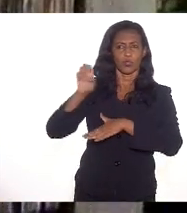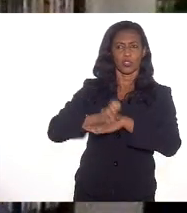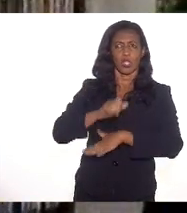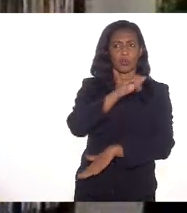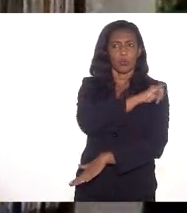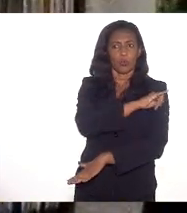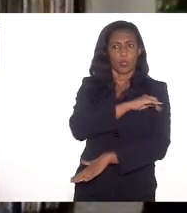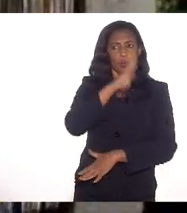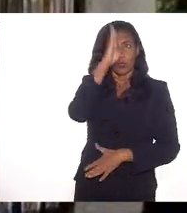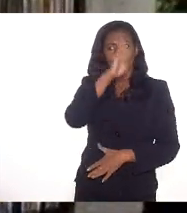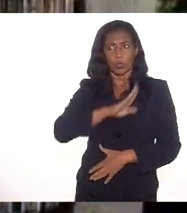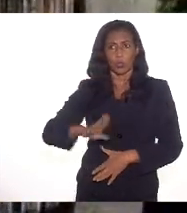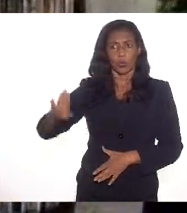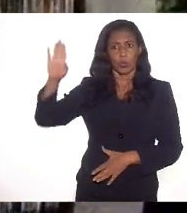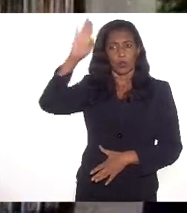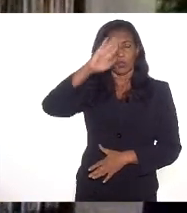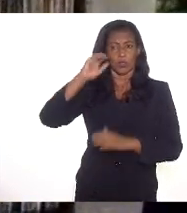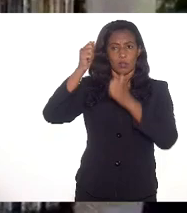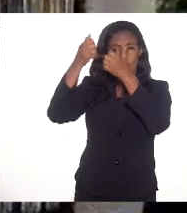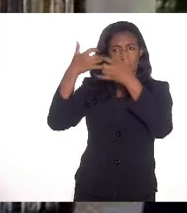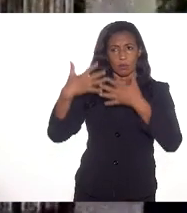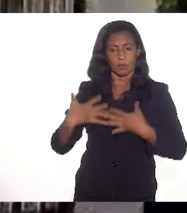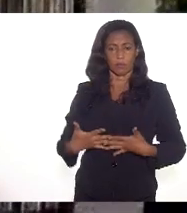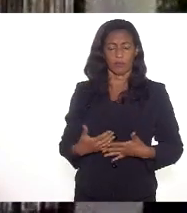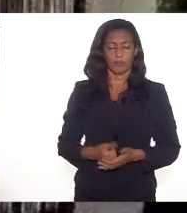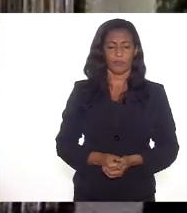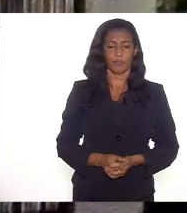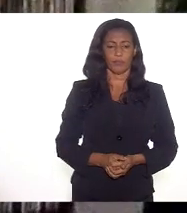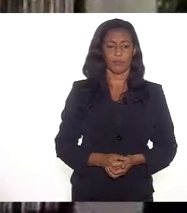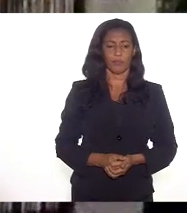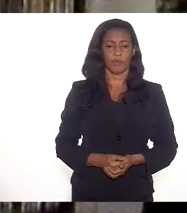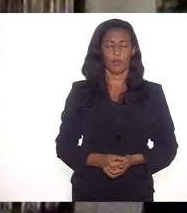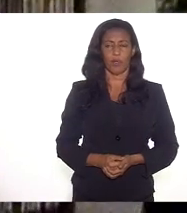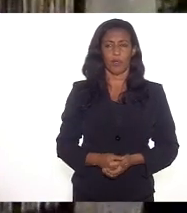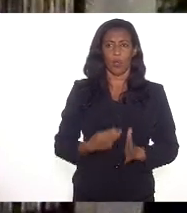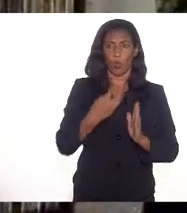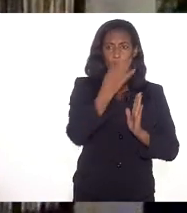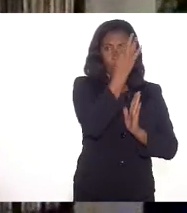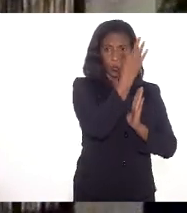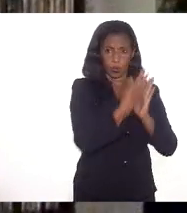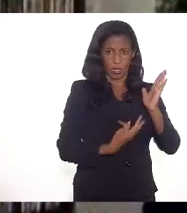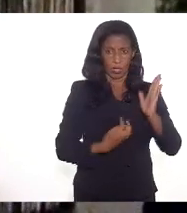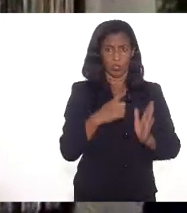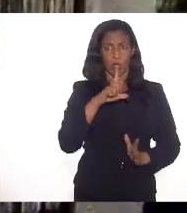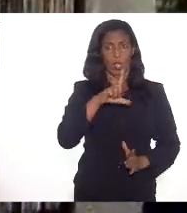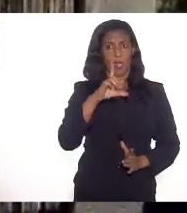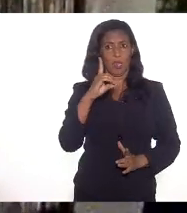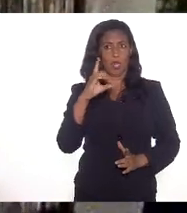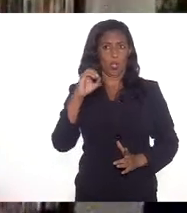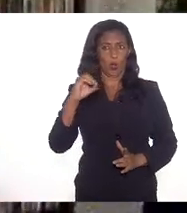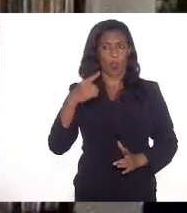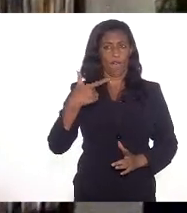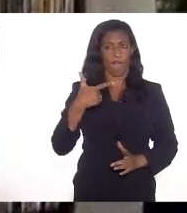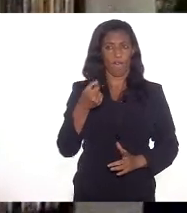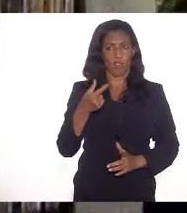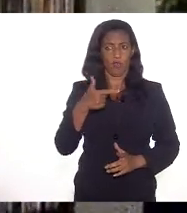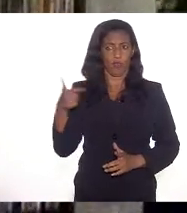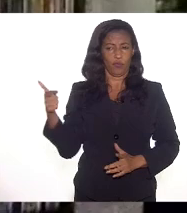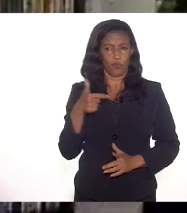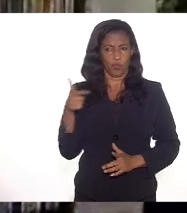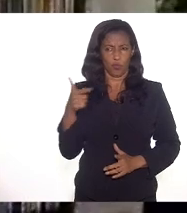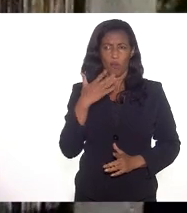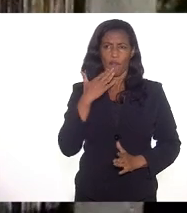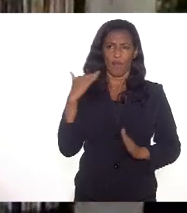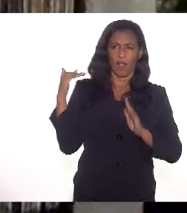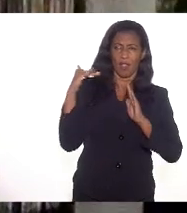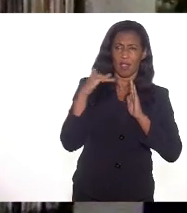do Brasil. O texto da LDO 2022 trata, por exemplo, da